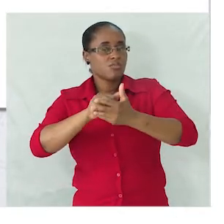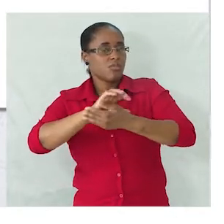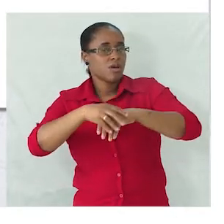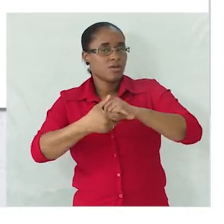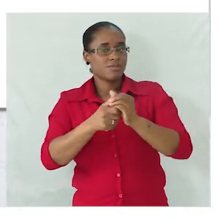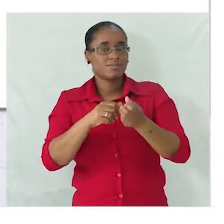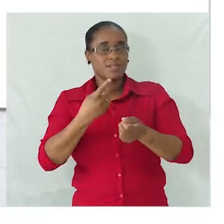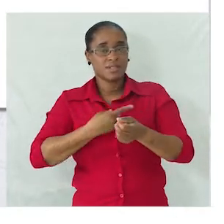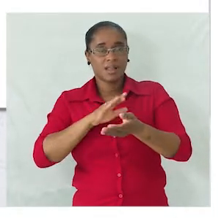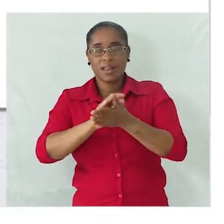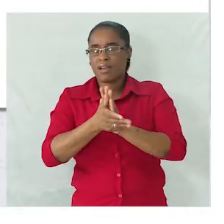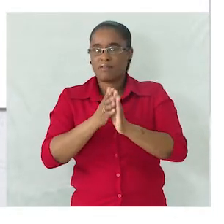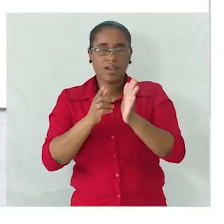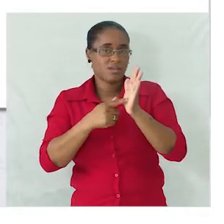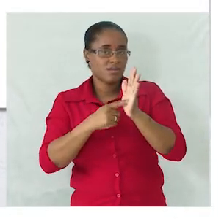sabão.